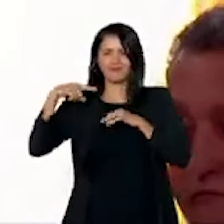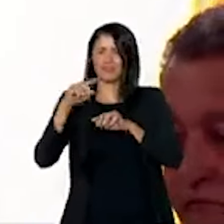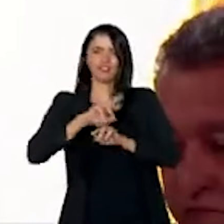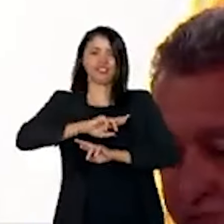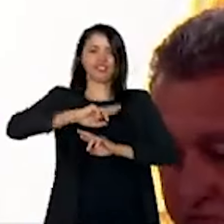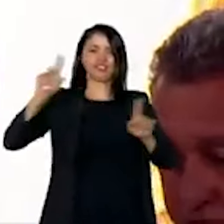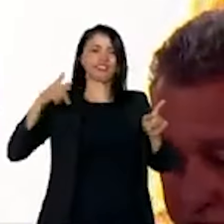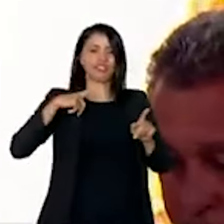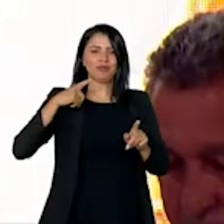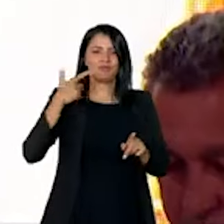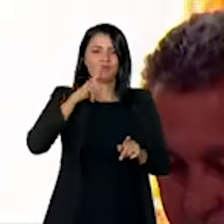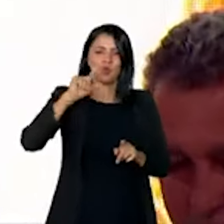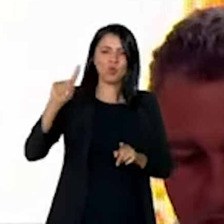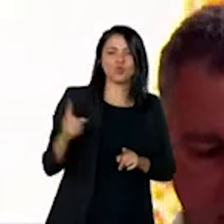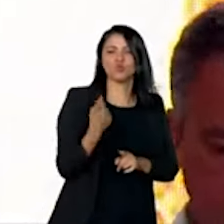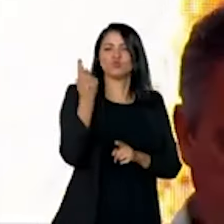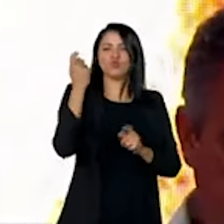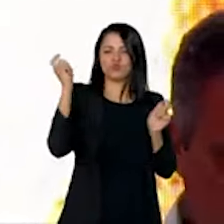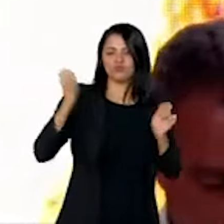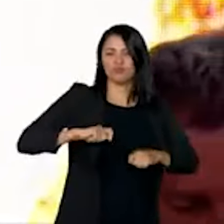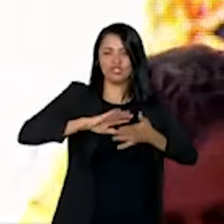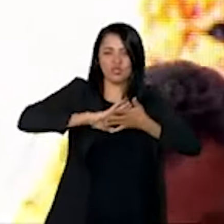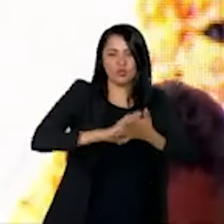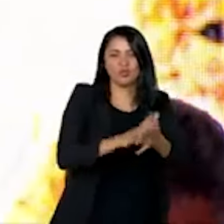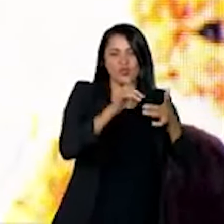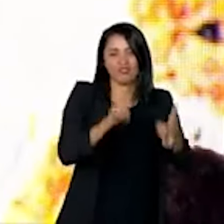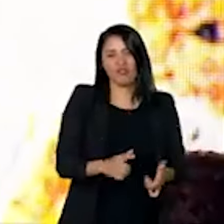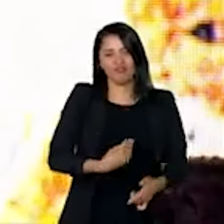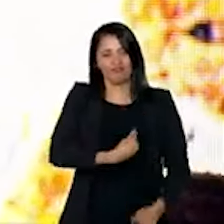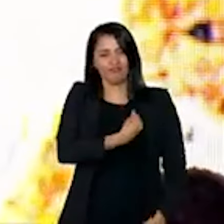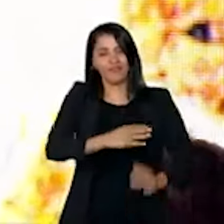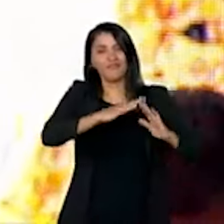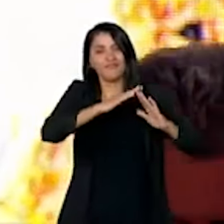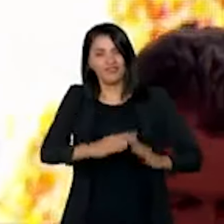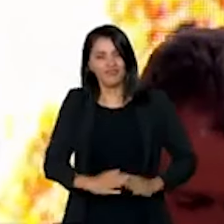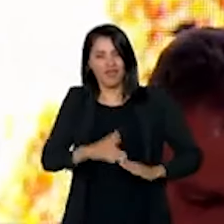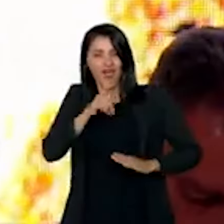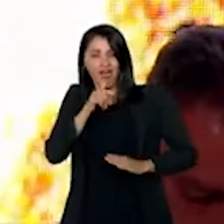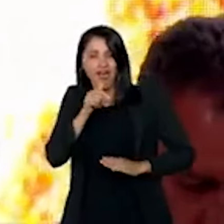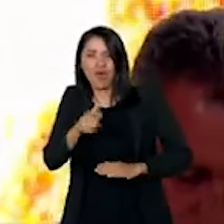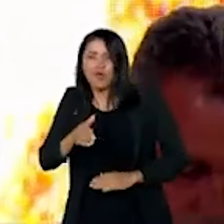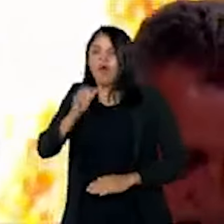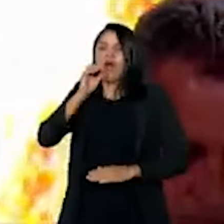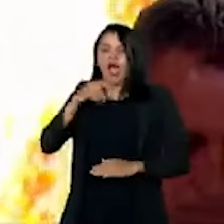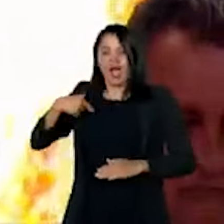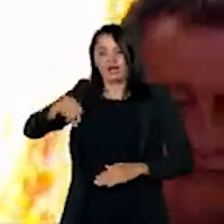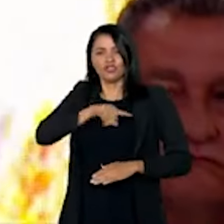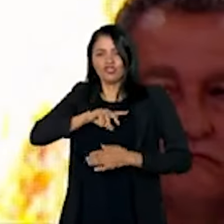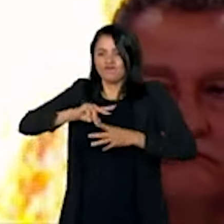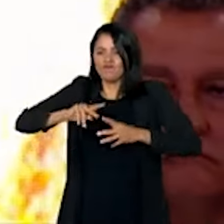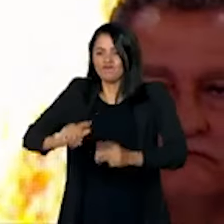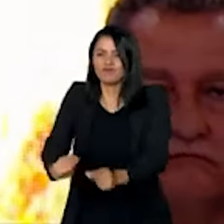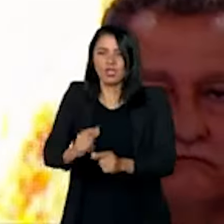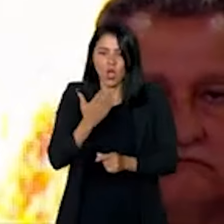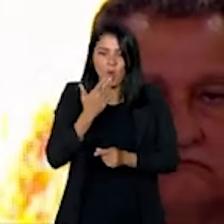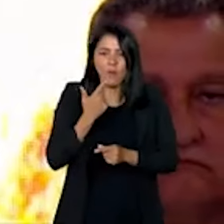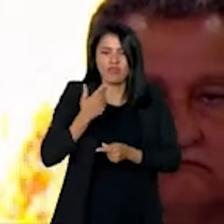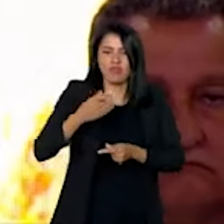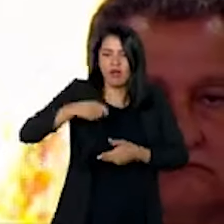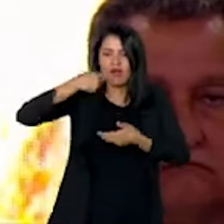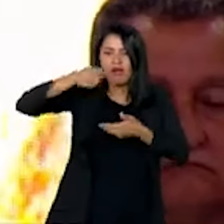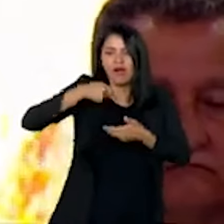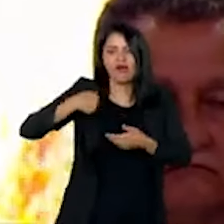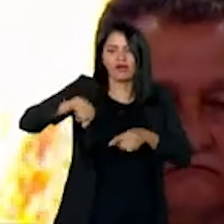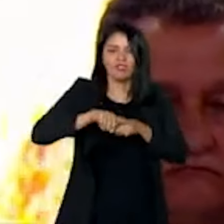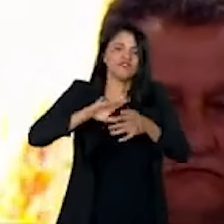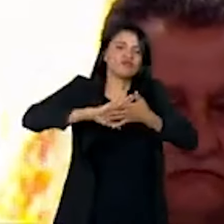único capaz de destruir o local que a gente mora, destruir a água que a gente bebe, estragar a comida que a gente come